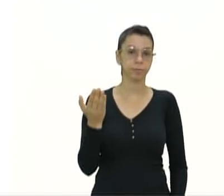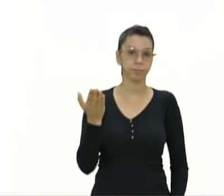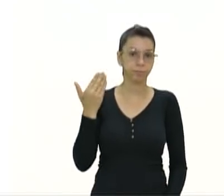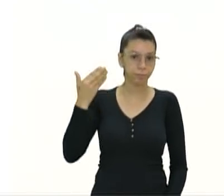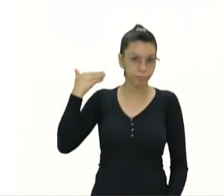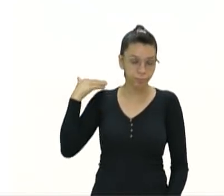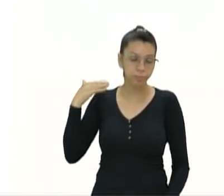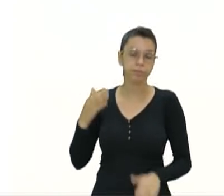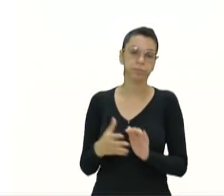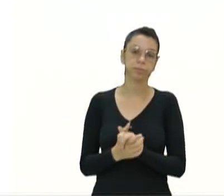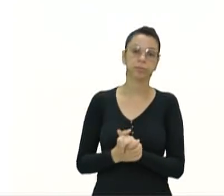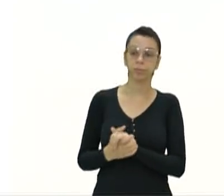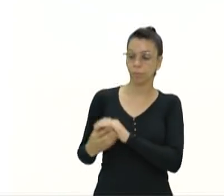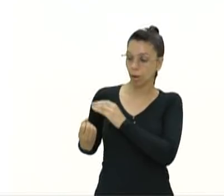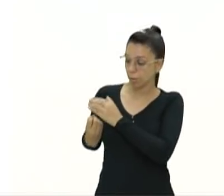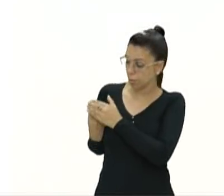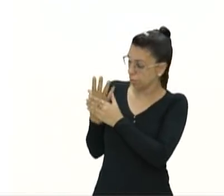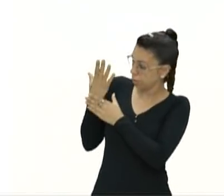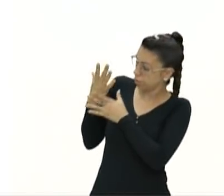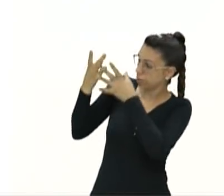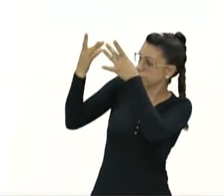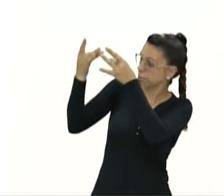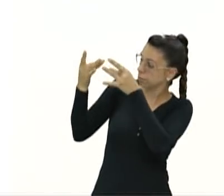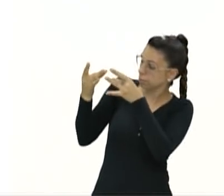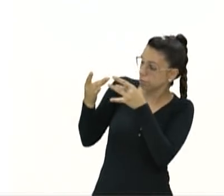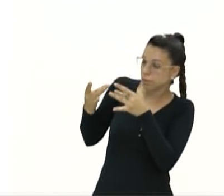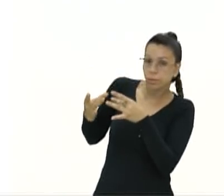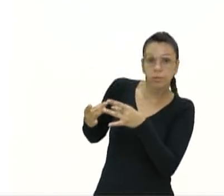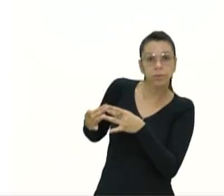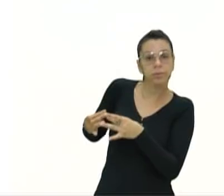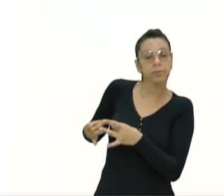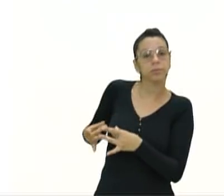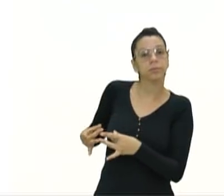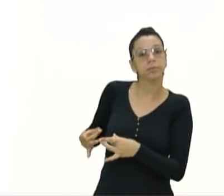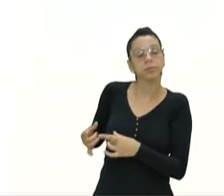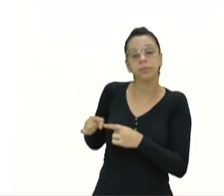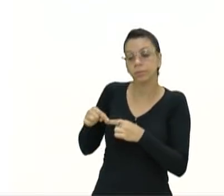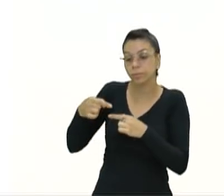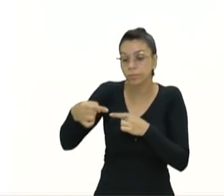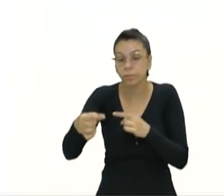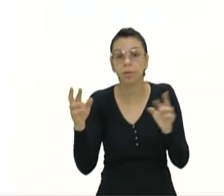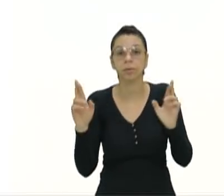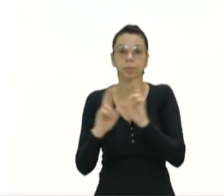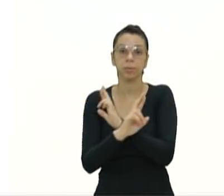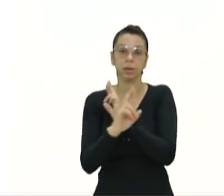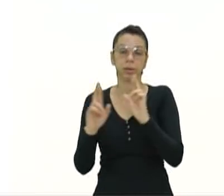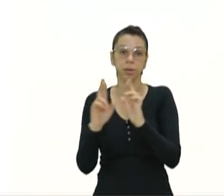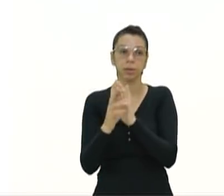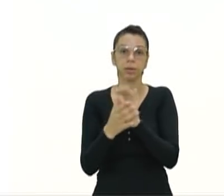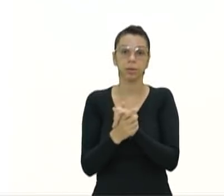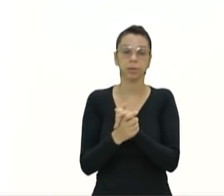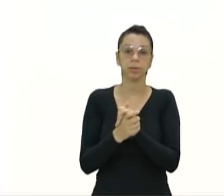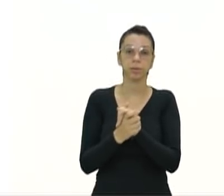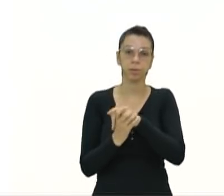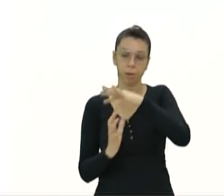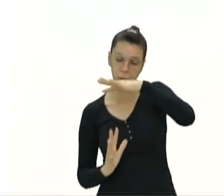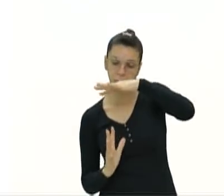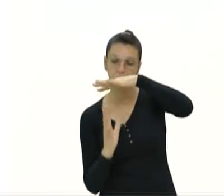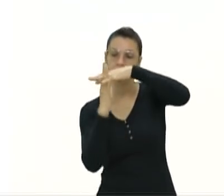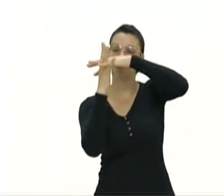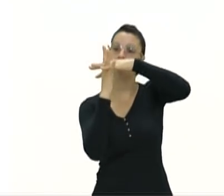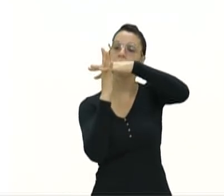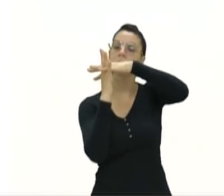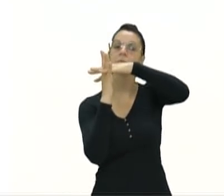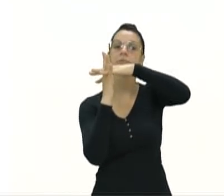mais voltada para a origem, para a descrição disso, e vai ter uma relação muito forte com o transcendente, aquilo que sai do nosso mundo, aquilo que vai